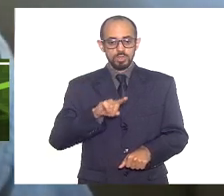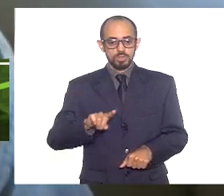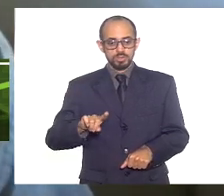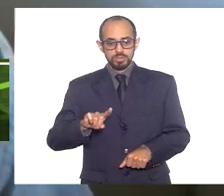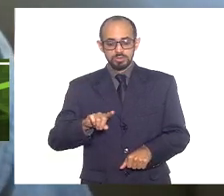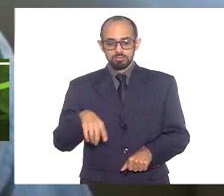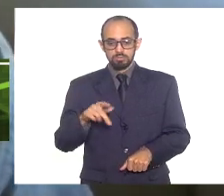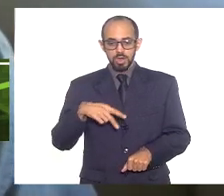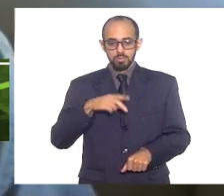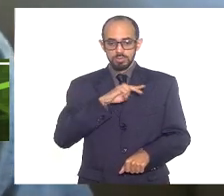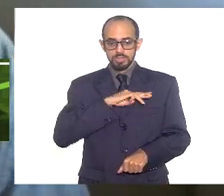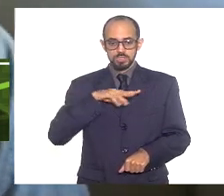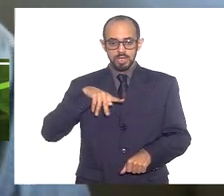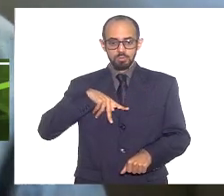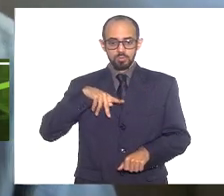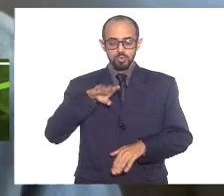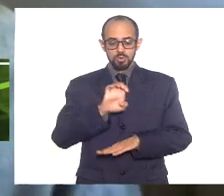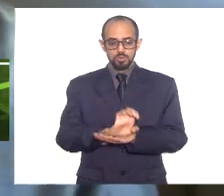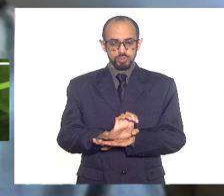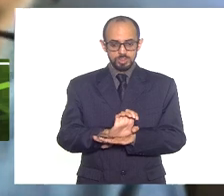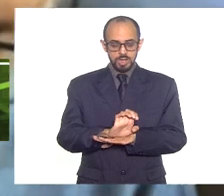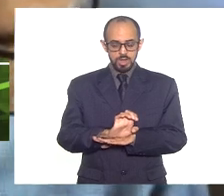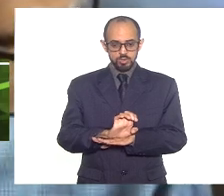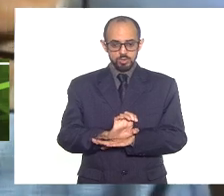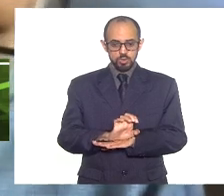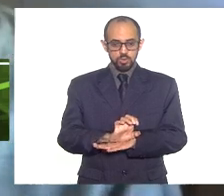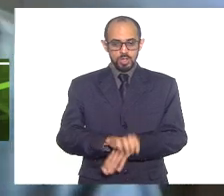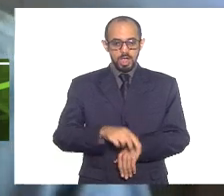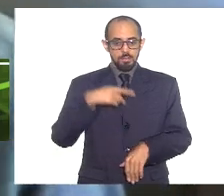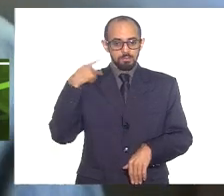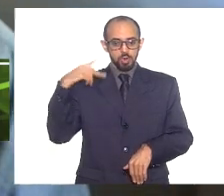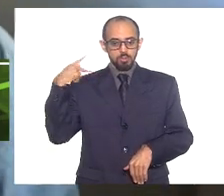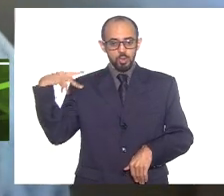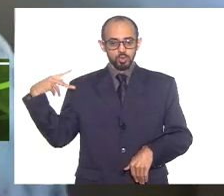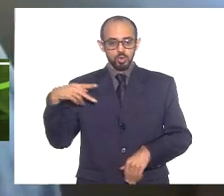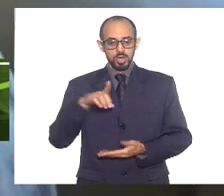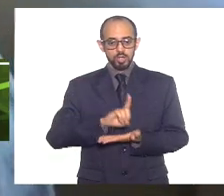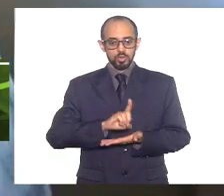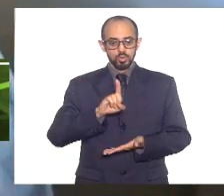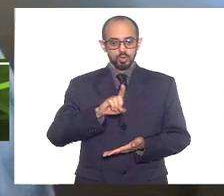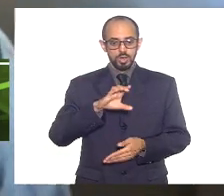Ministério Público Estadual, a promotora doutora